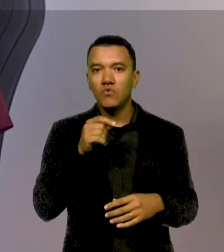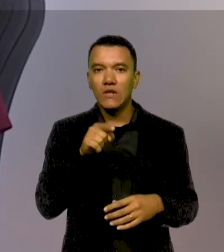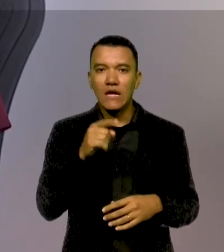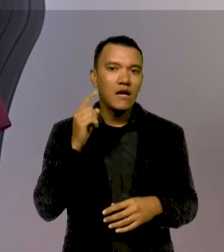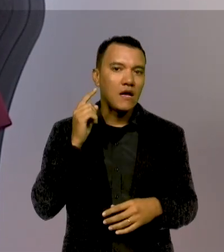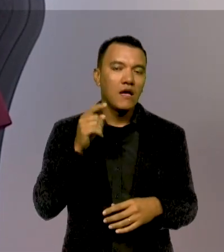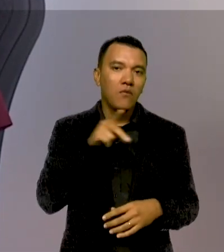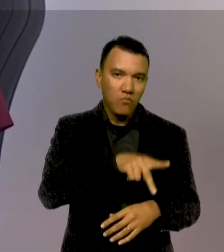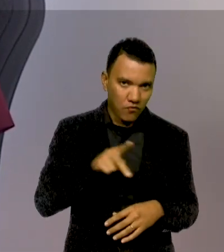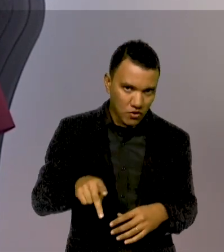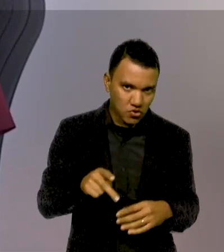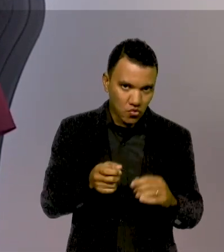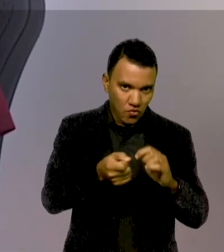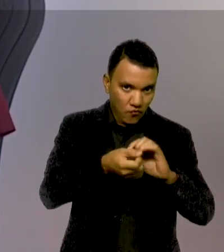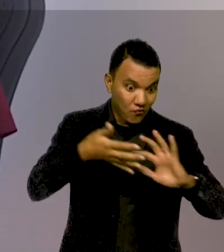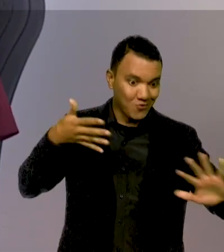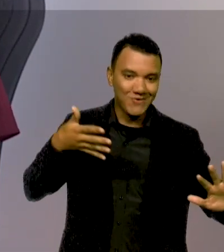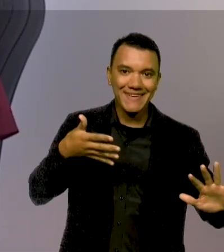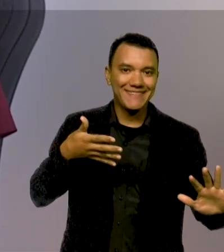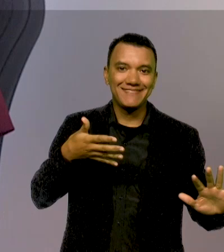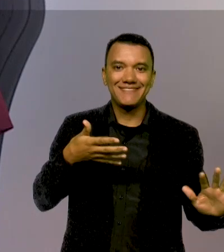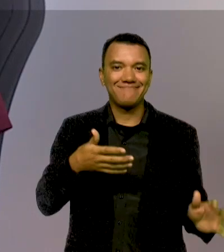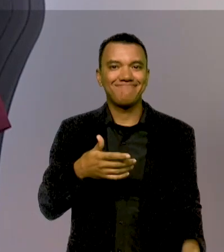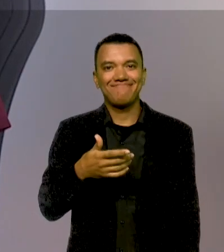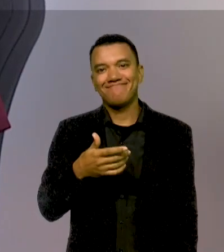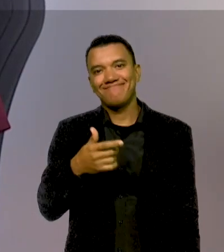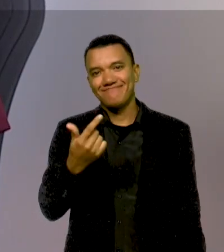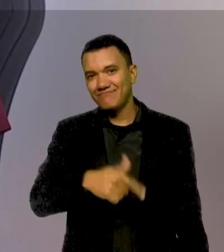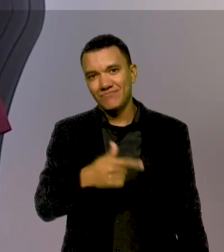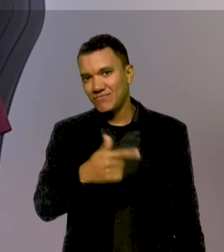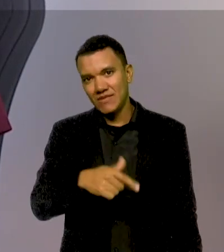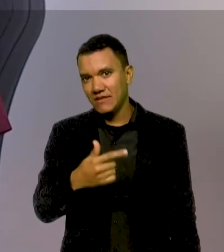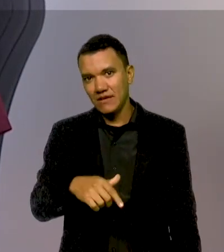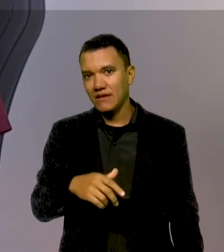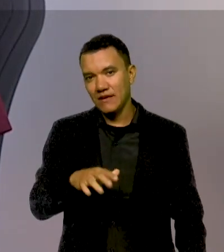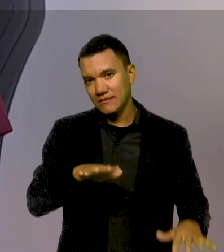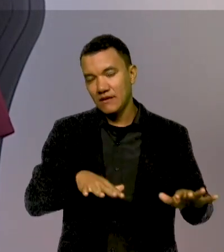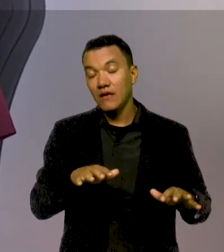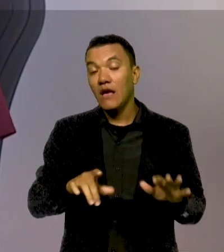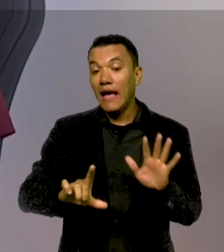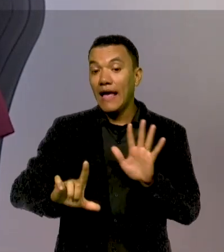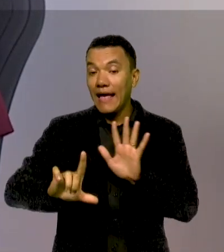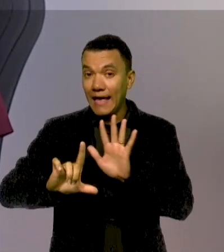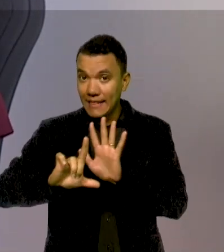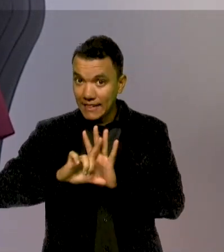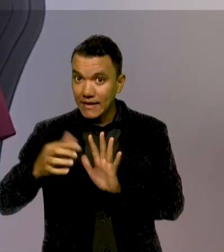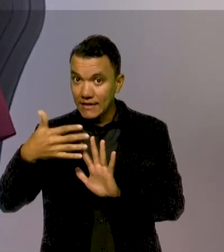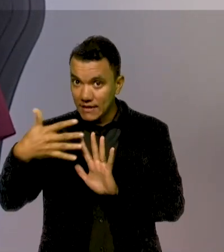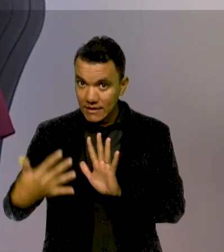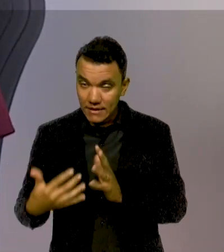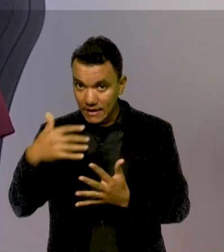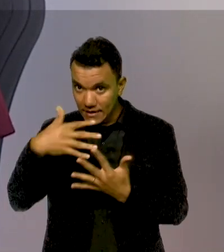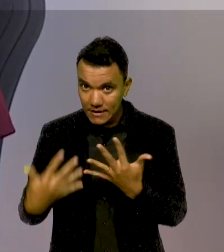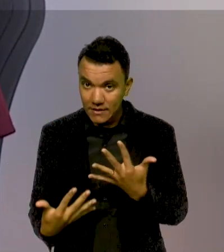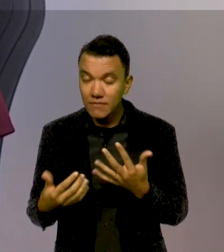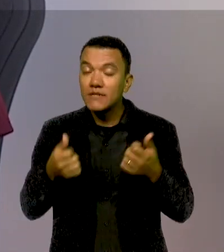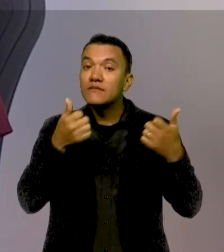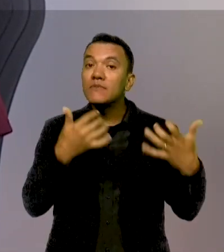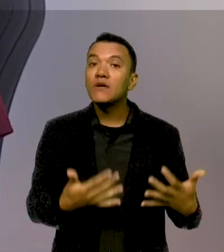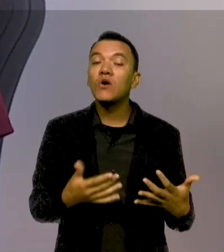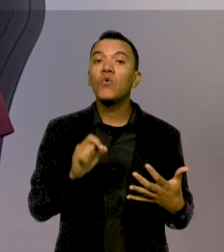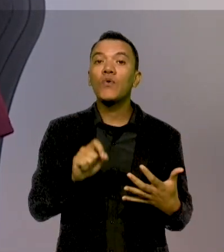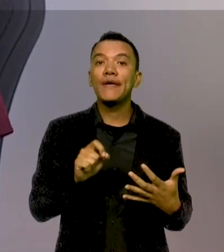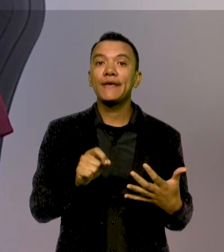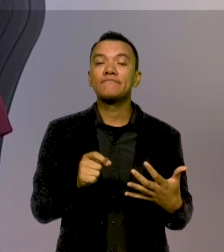professor. O que a lei da Libras ela traz de avanço é a inclusão da